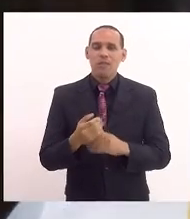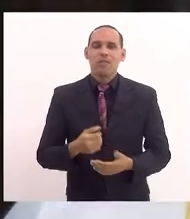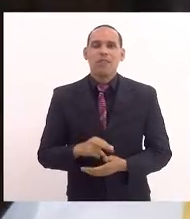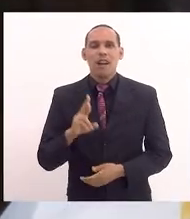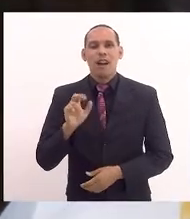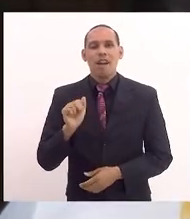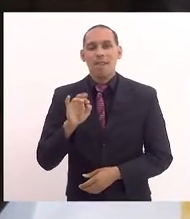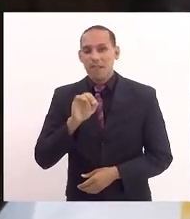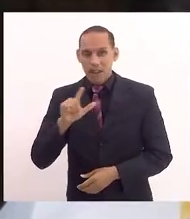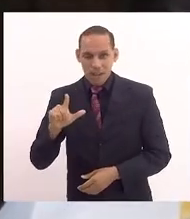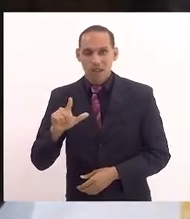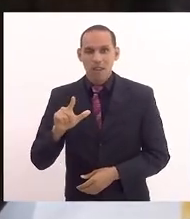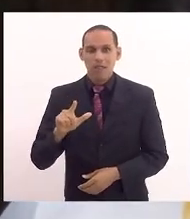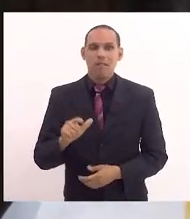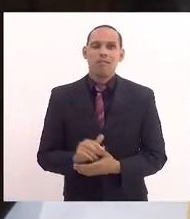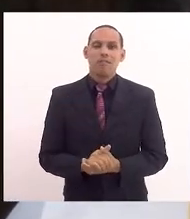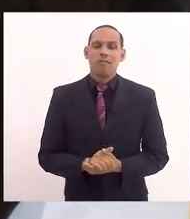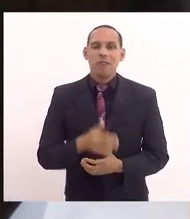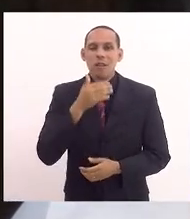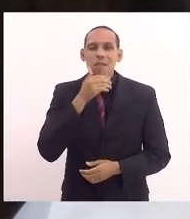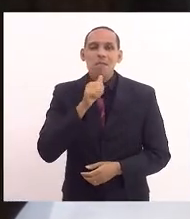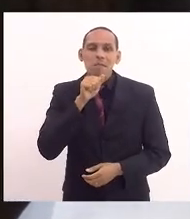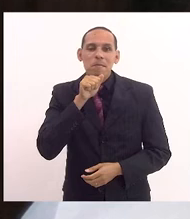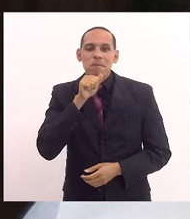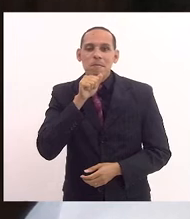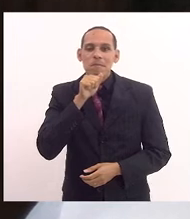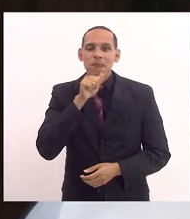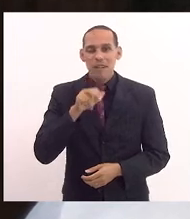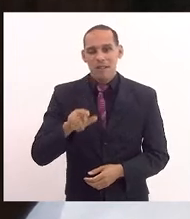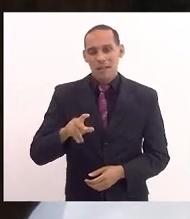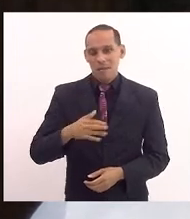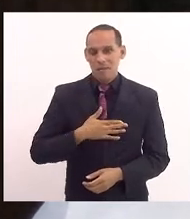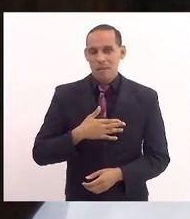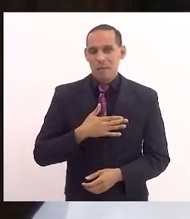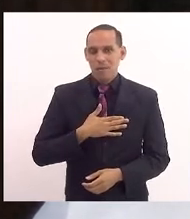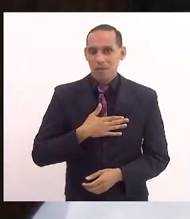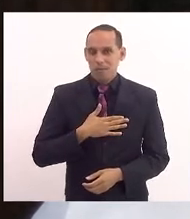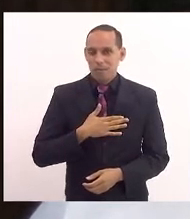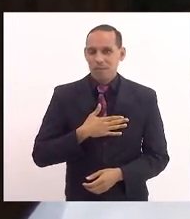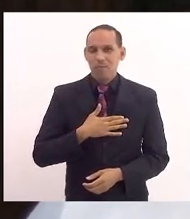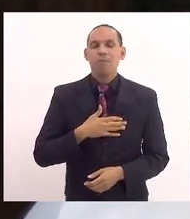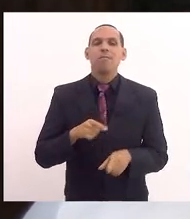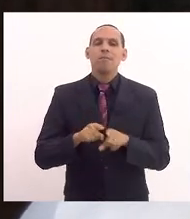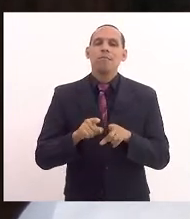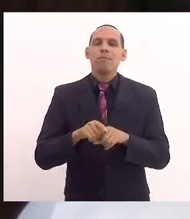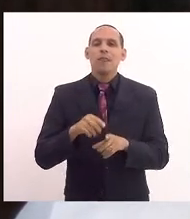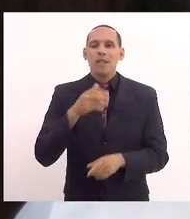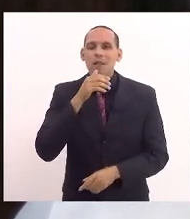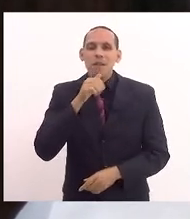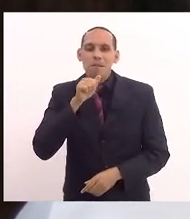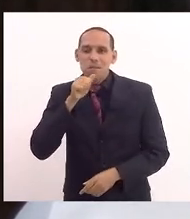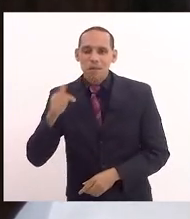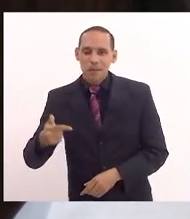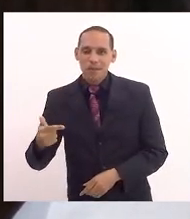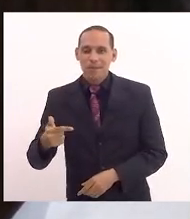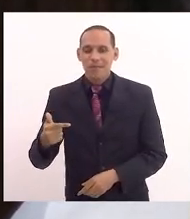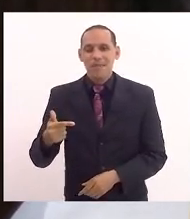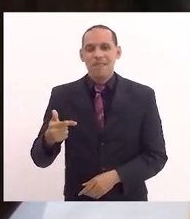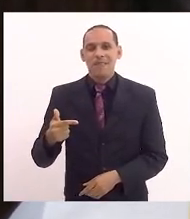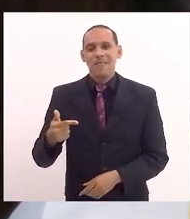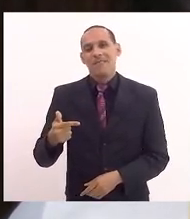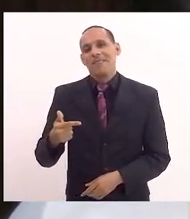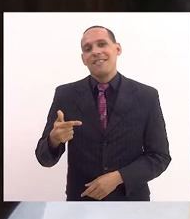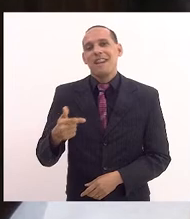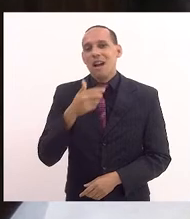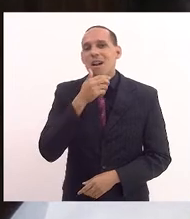Rafael Carvalho, pai da minha irmã, meu padrasto há anos, que foi um cara também que sempre esteve